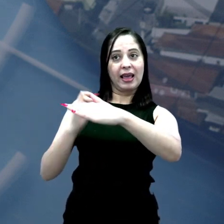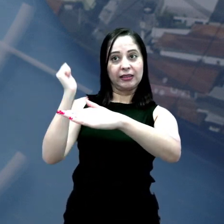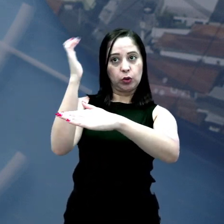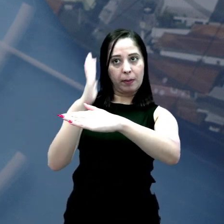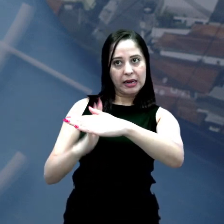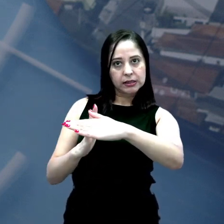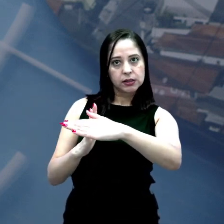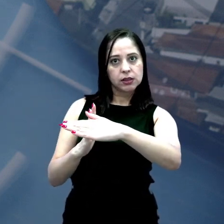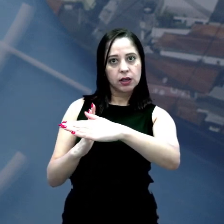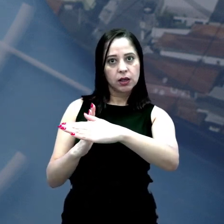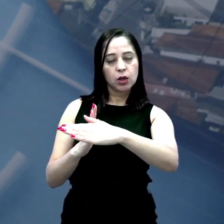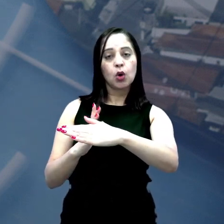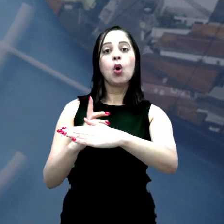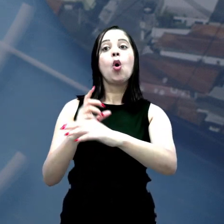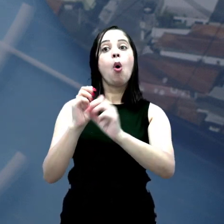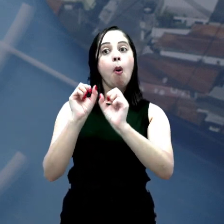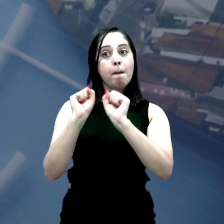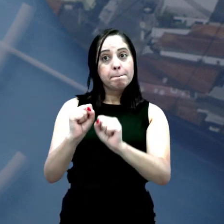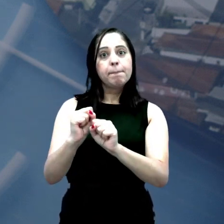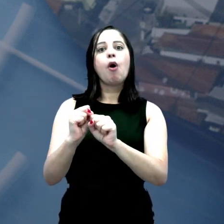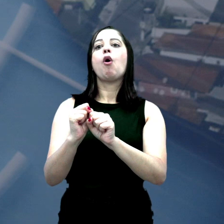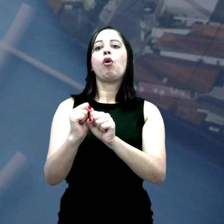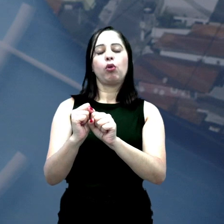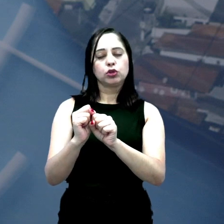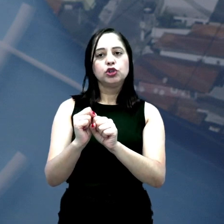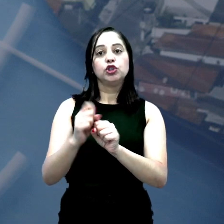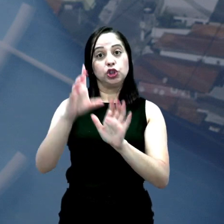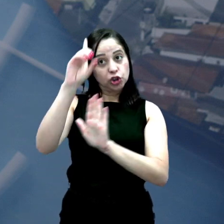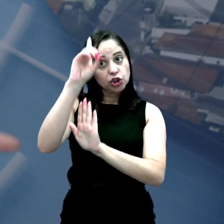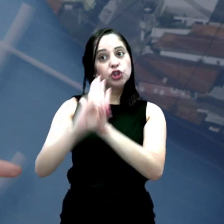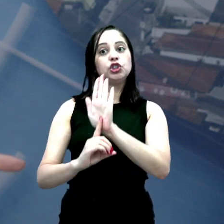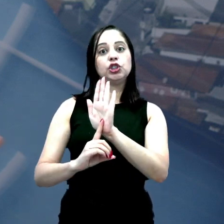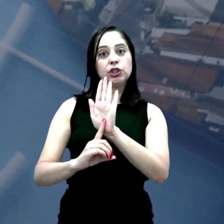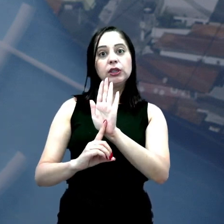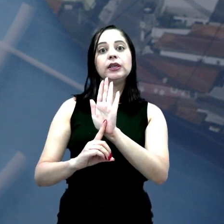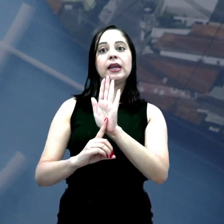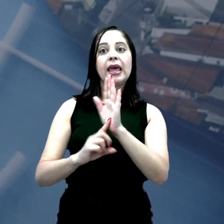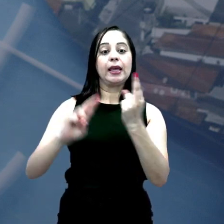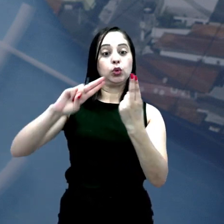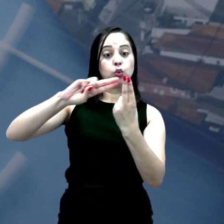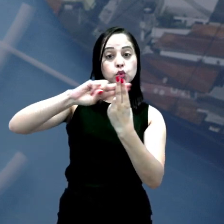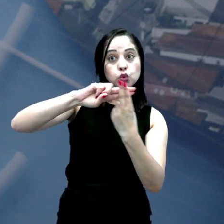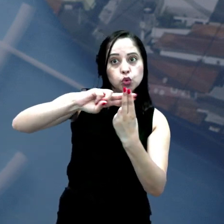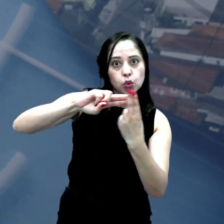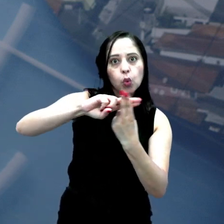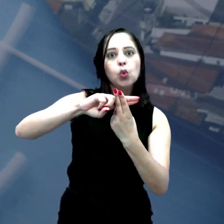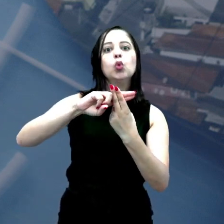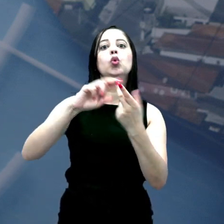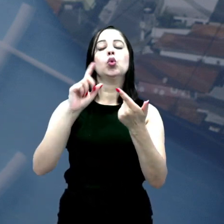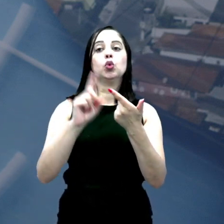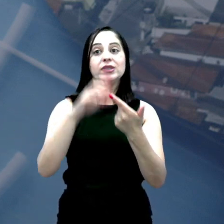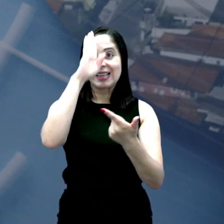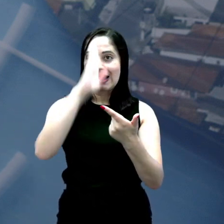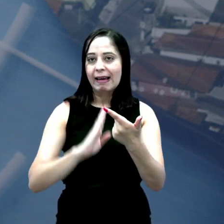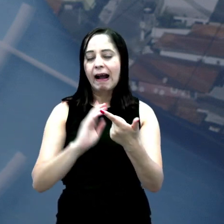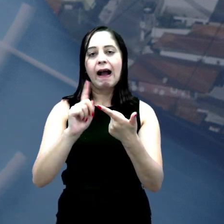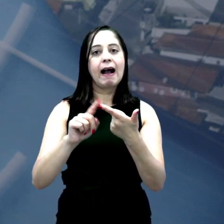acesso a projetos, programas sociais, a ser atendido pelo SUS, né, que é totalmente